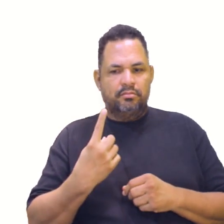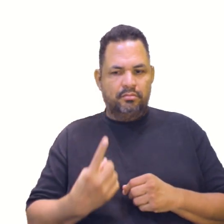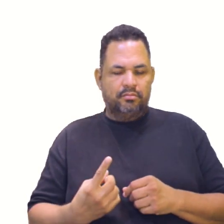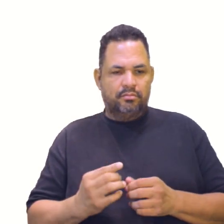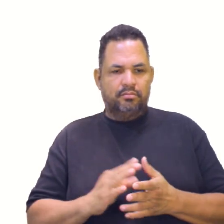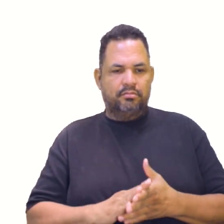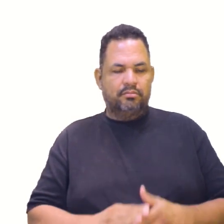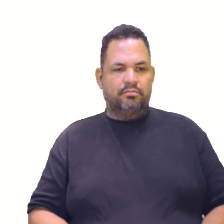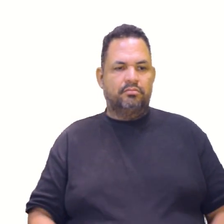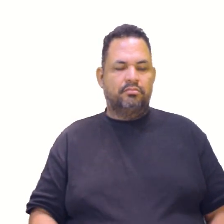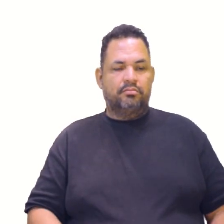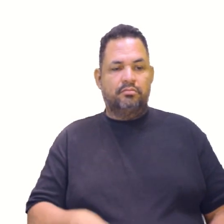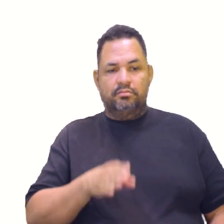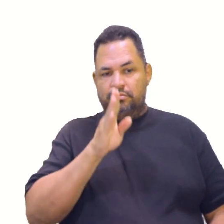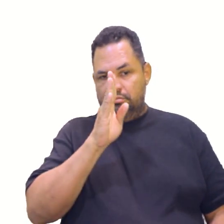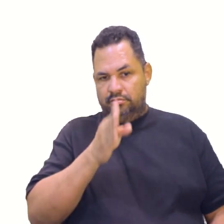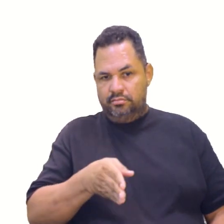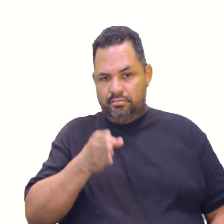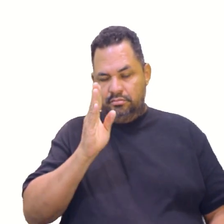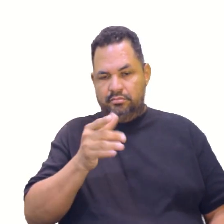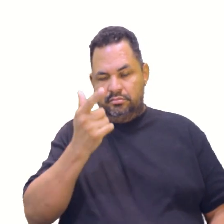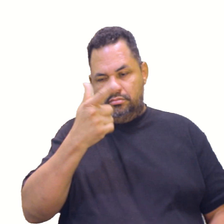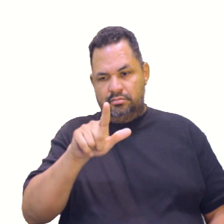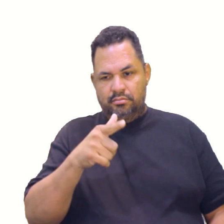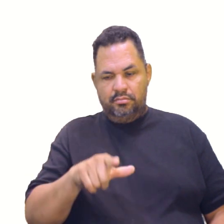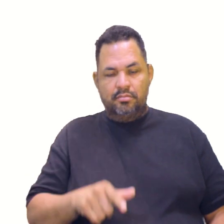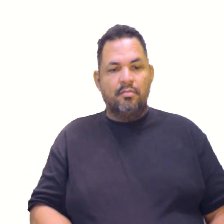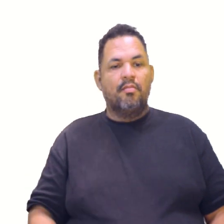4, 2. Repetir duas colunas, por favor.